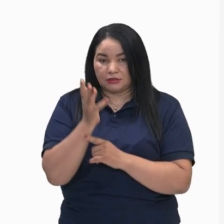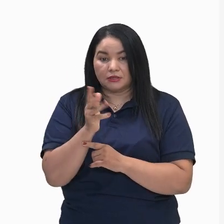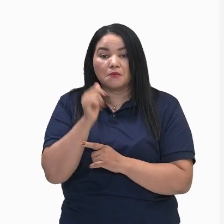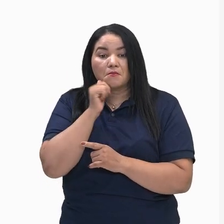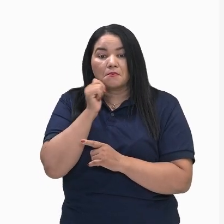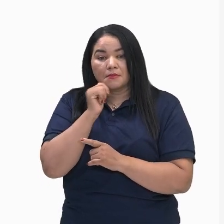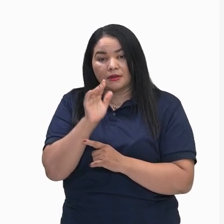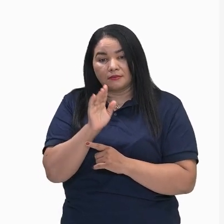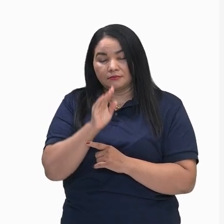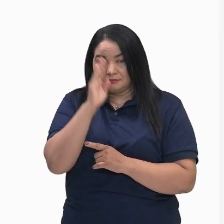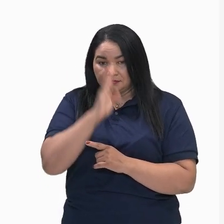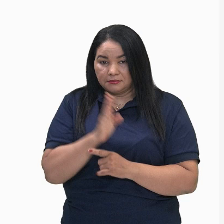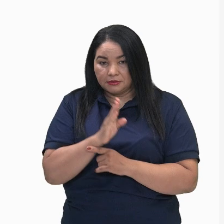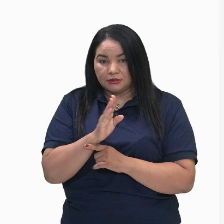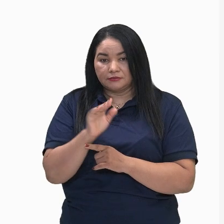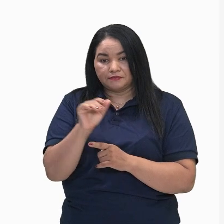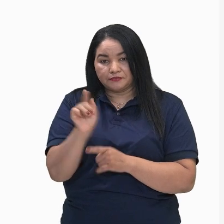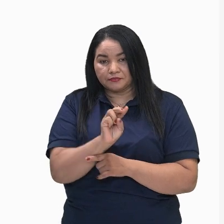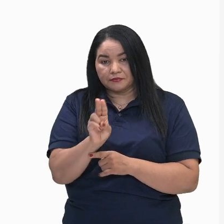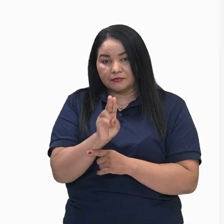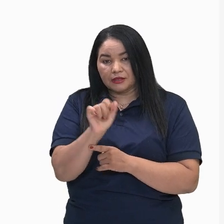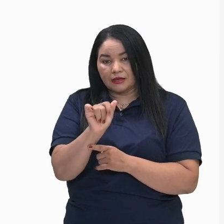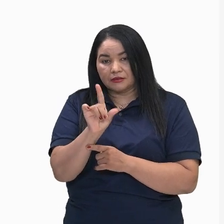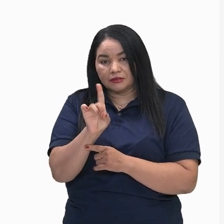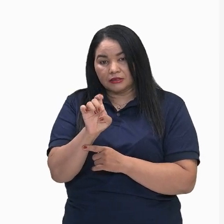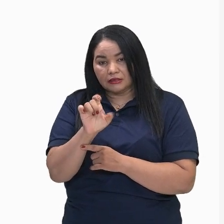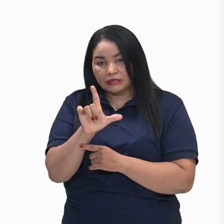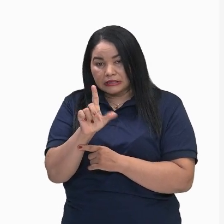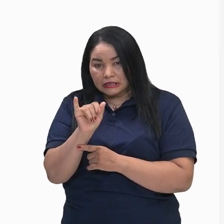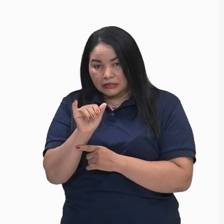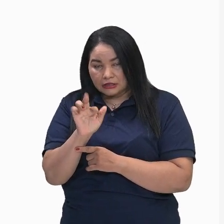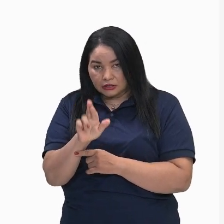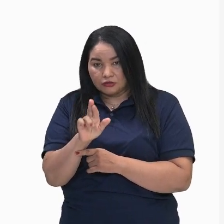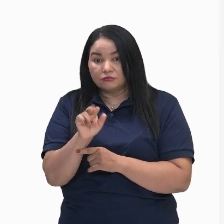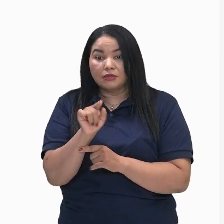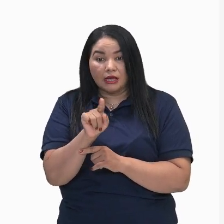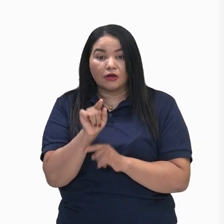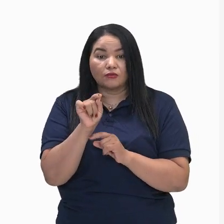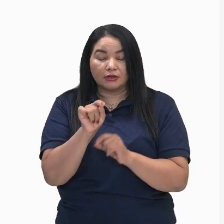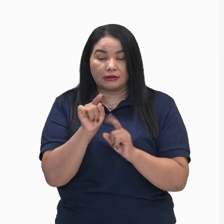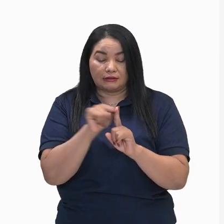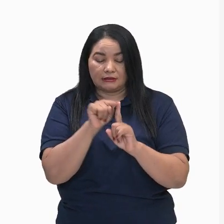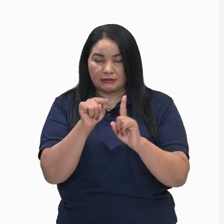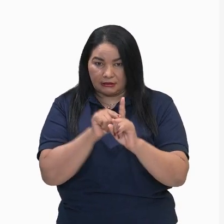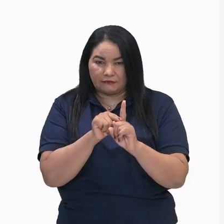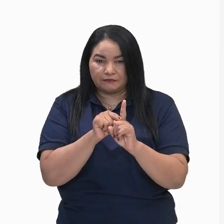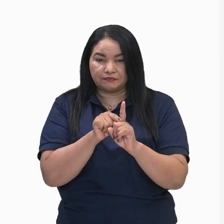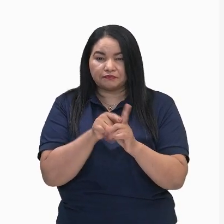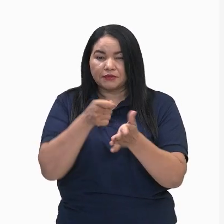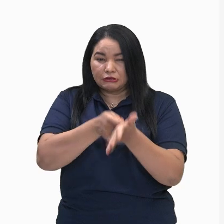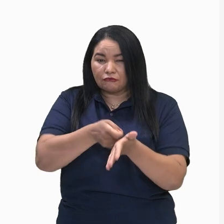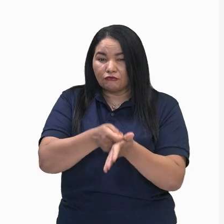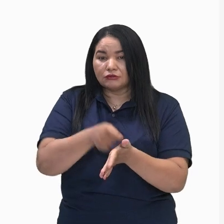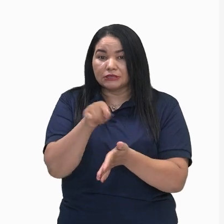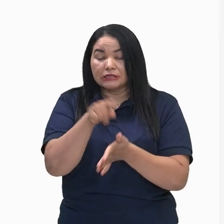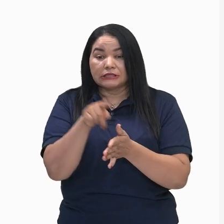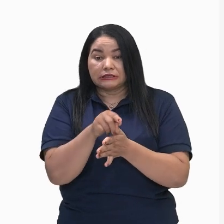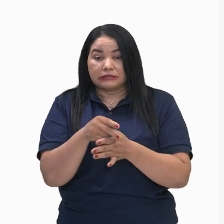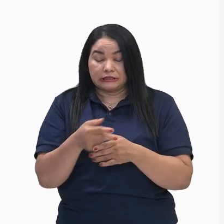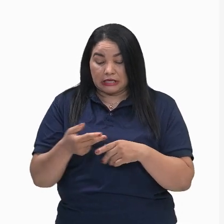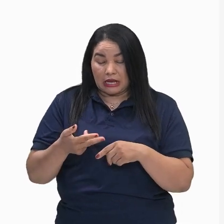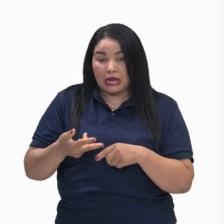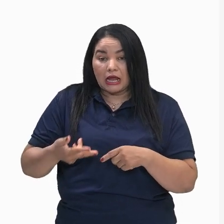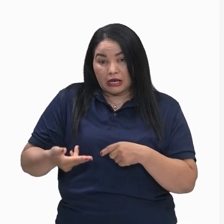Gomes, grávida e forçada pela equipe de saúde a realizar uma cesárea contra